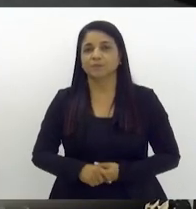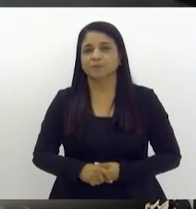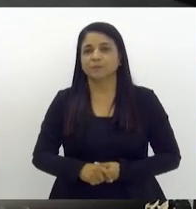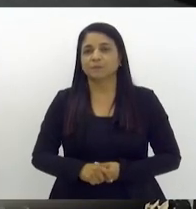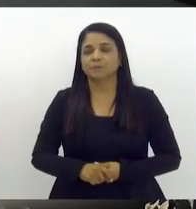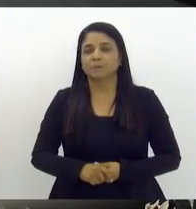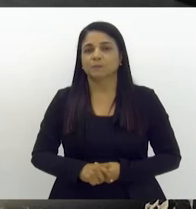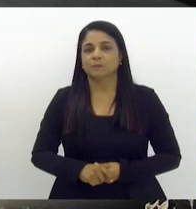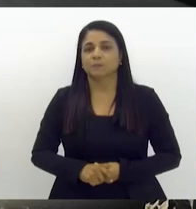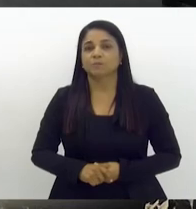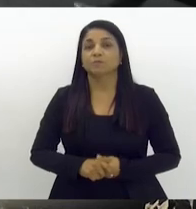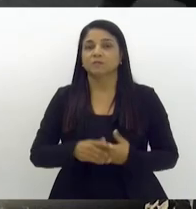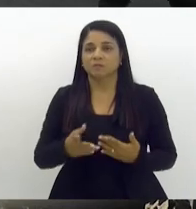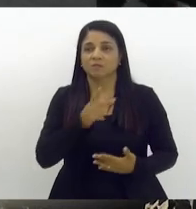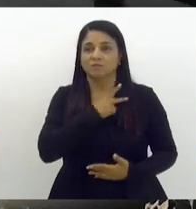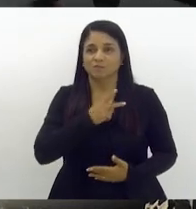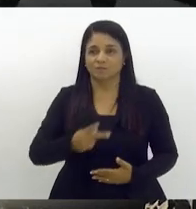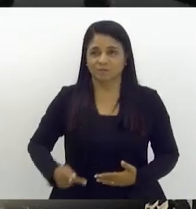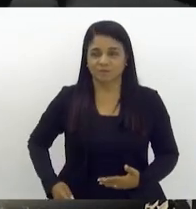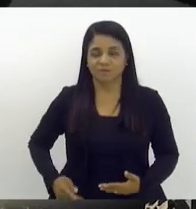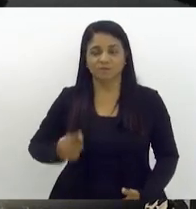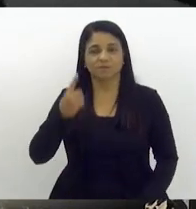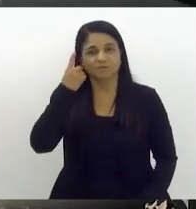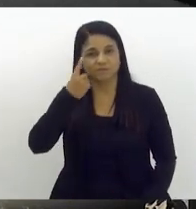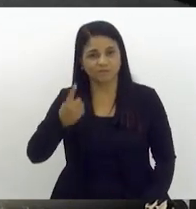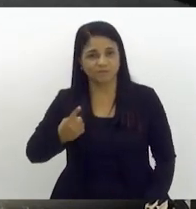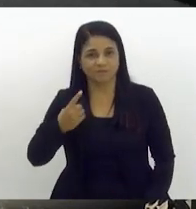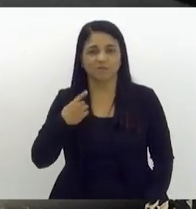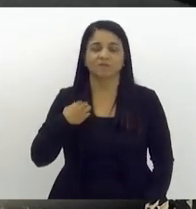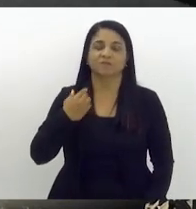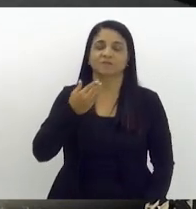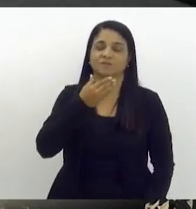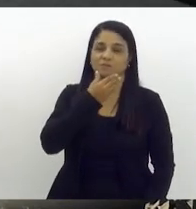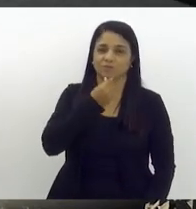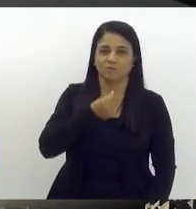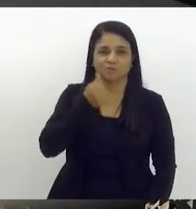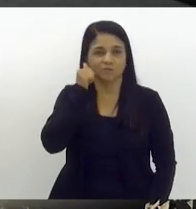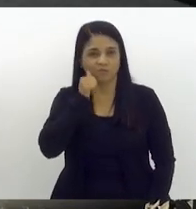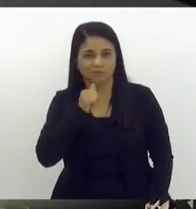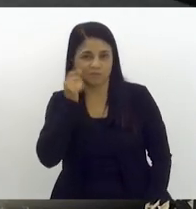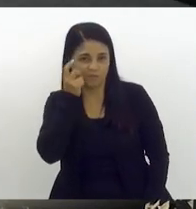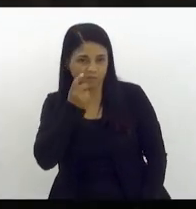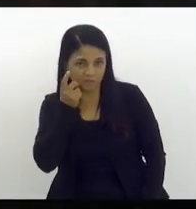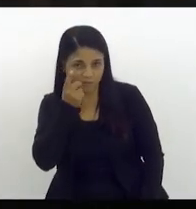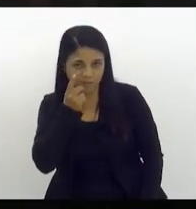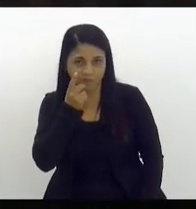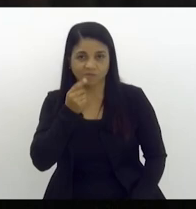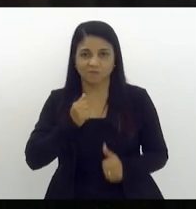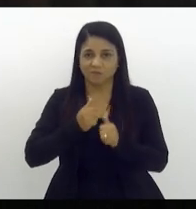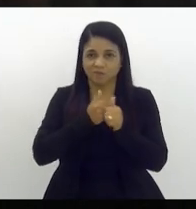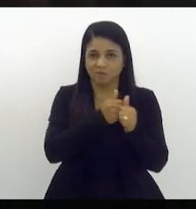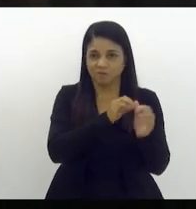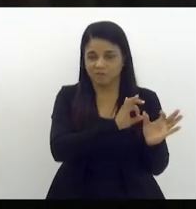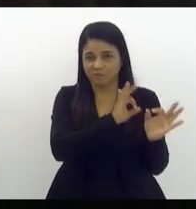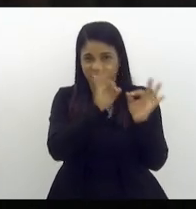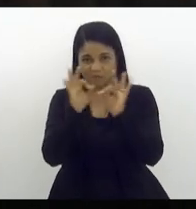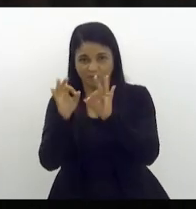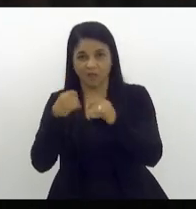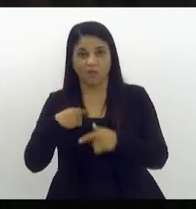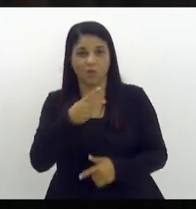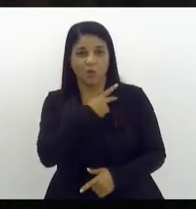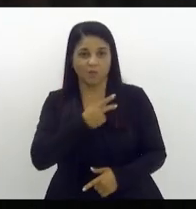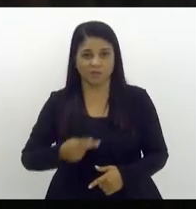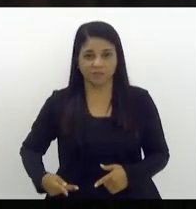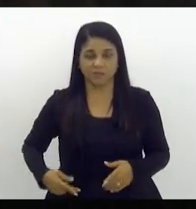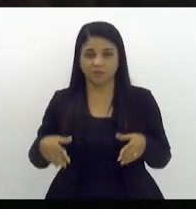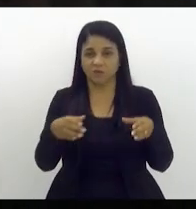Senhora presidenta, nobres deputados e deputadas, a todos que nos acompanham, eu sou aqui na casa presidenta da Comissão de